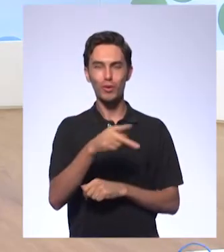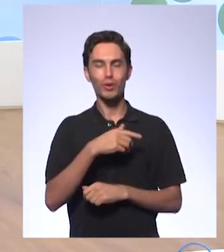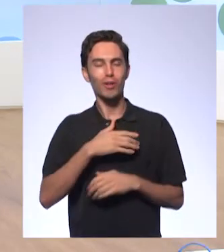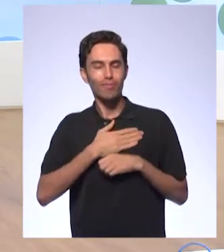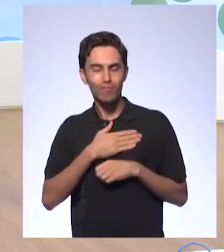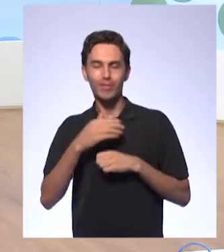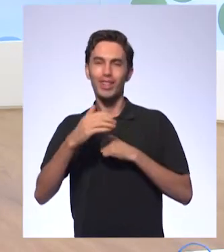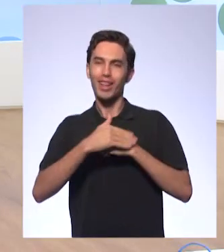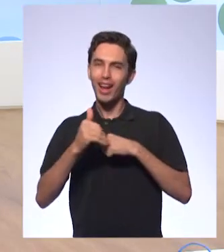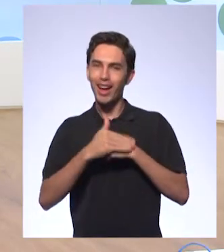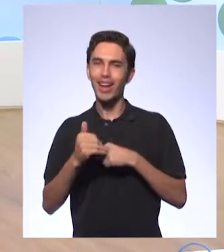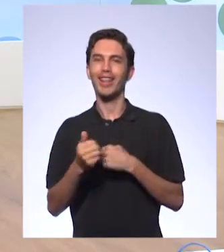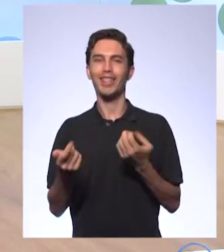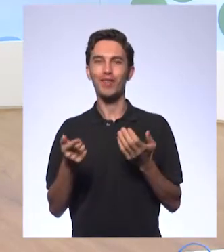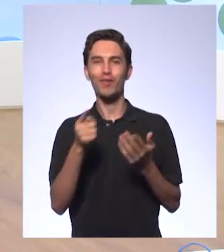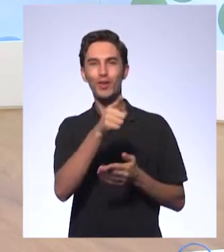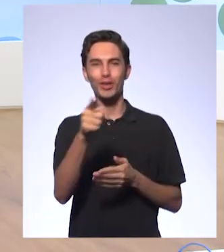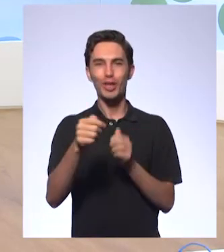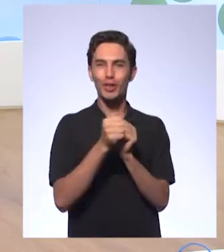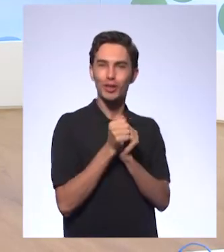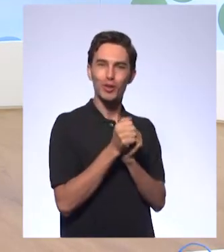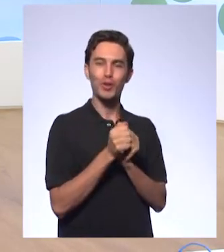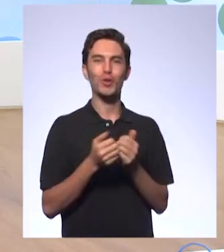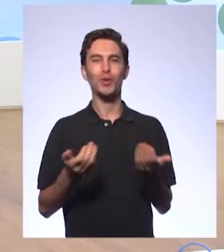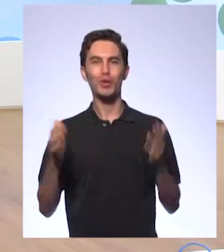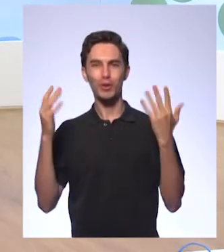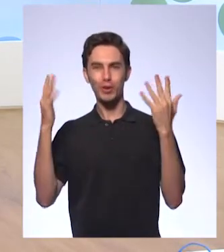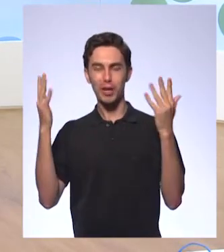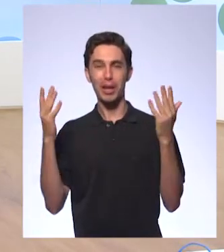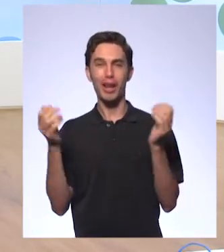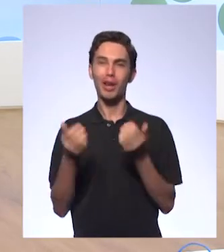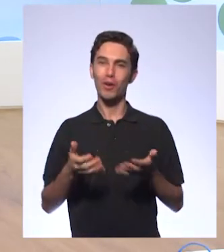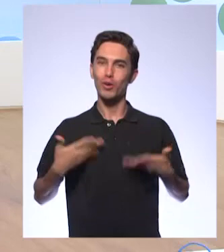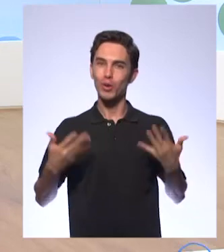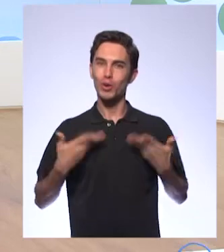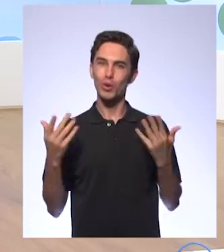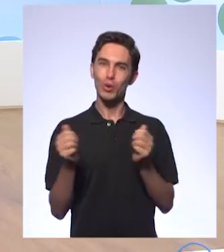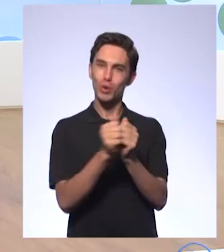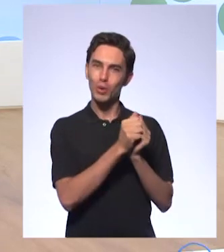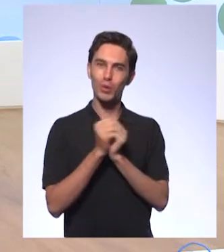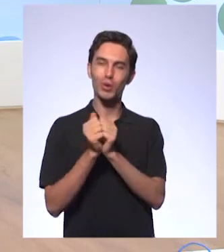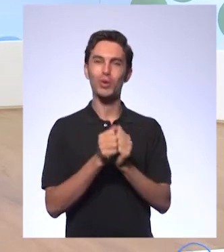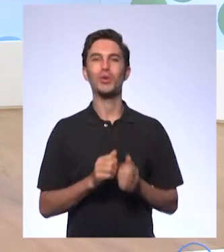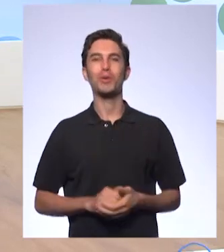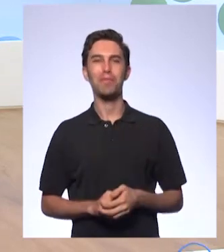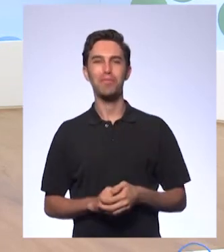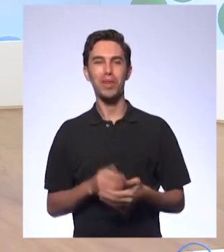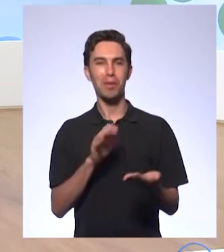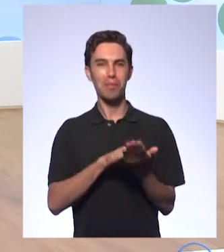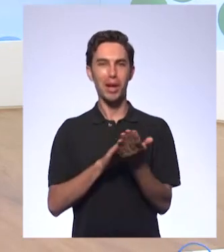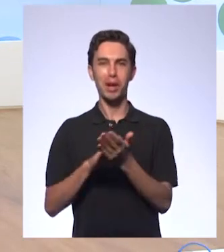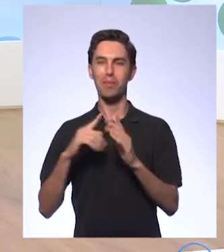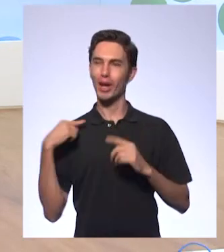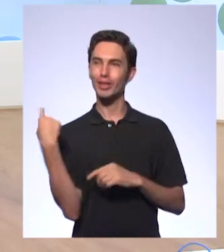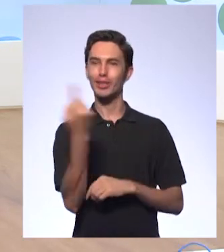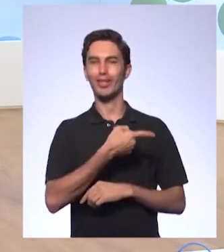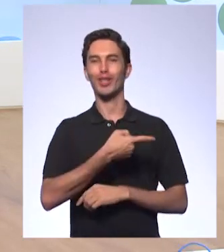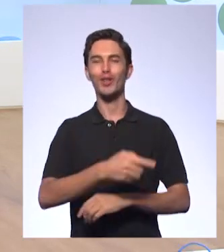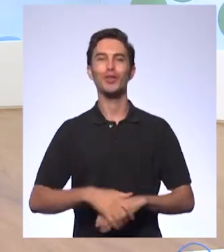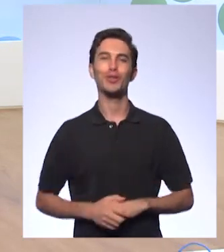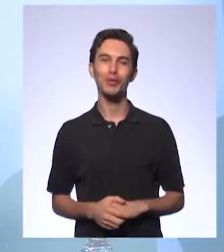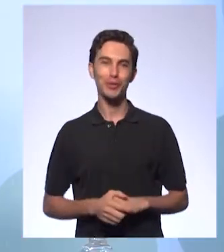assim enorme ter vocês com a gente. Vamos comemorar juntos esse dia, gente. Parabéns para nós. Parabéns para a